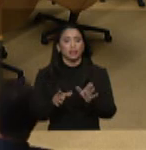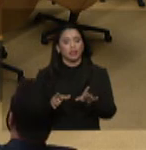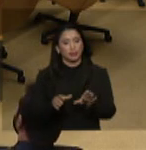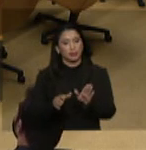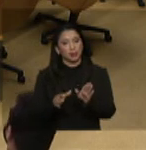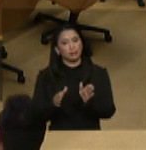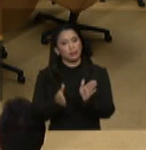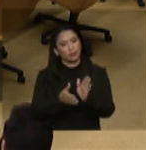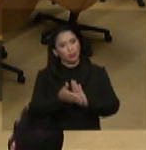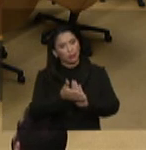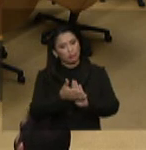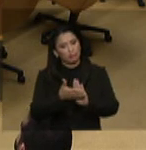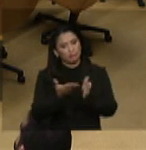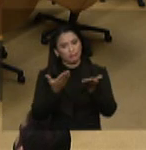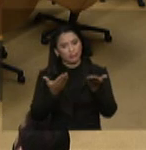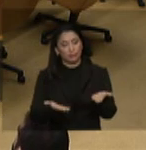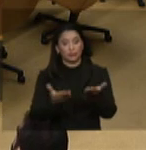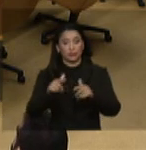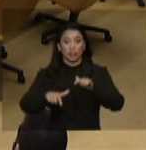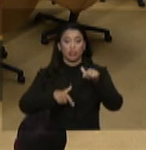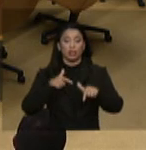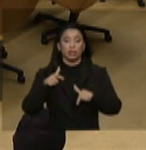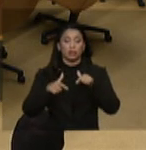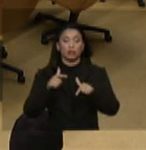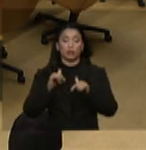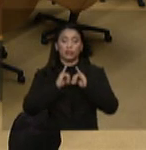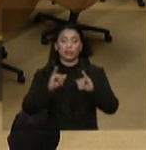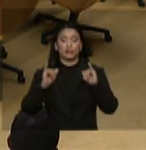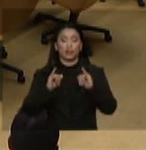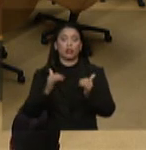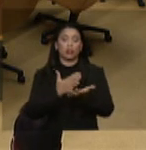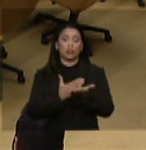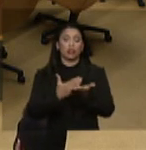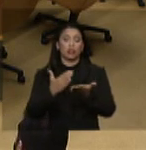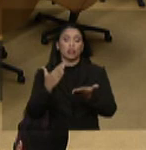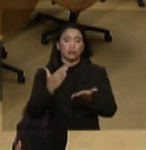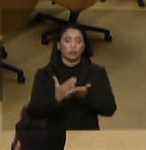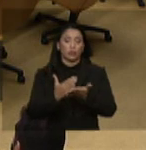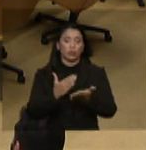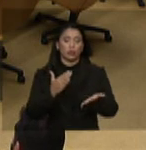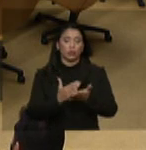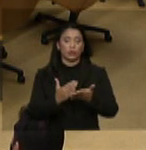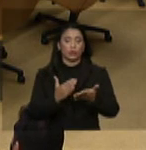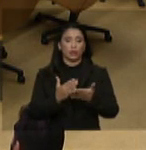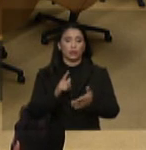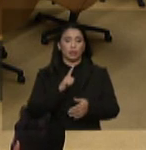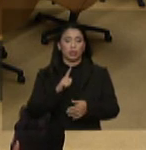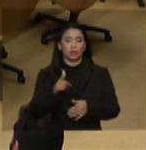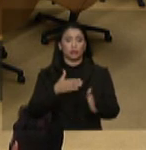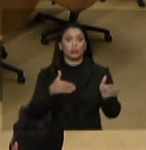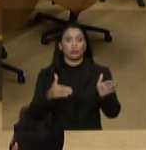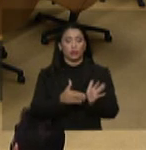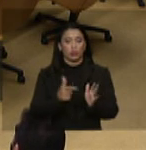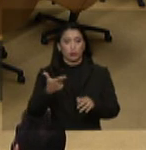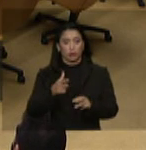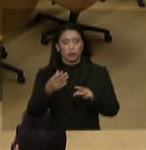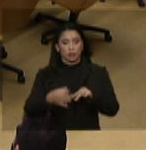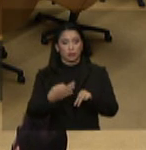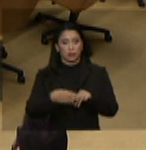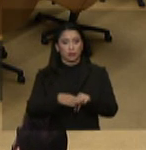excelência pela pronunciamento que fez hoje e que já foi ressaltado pelas todos os colegas